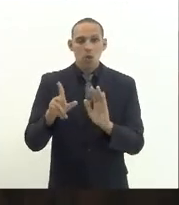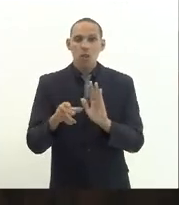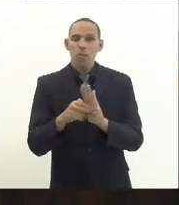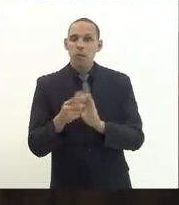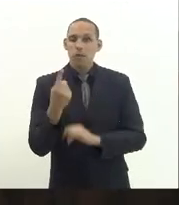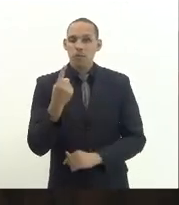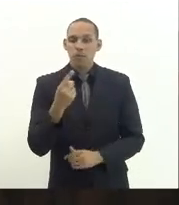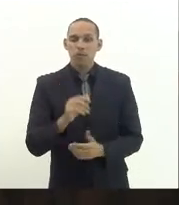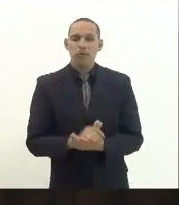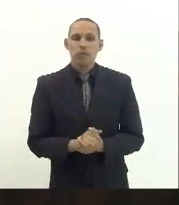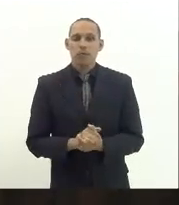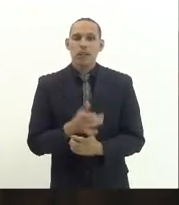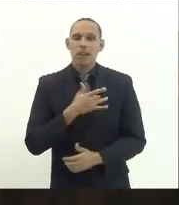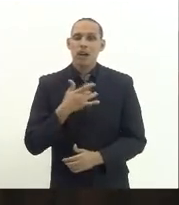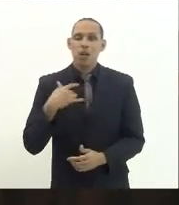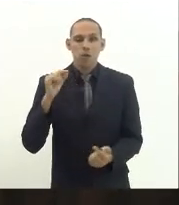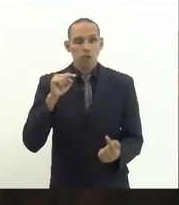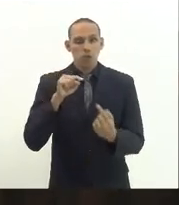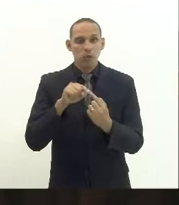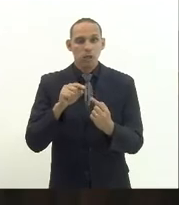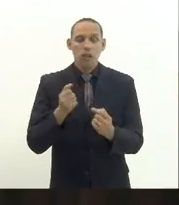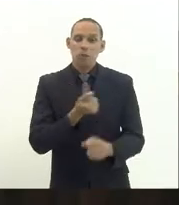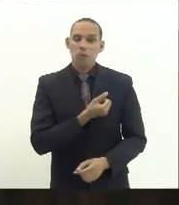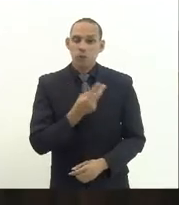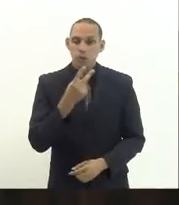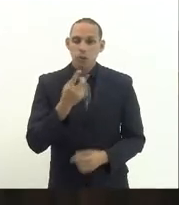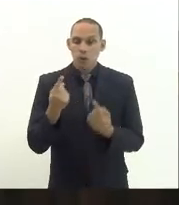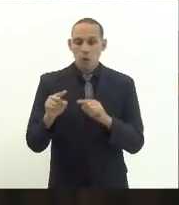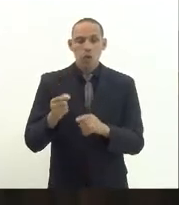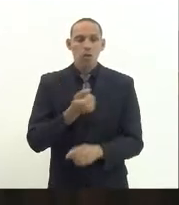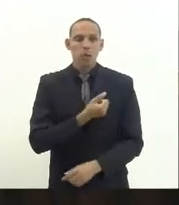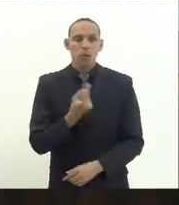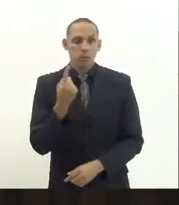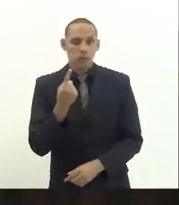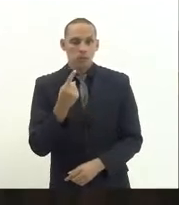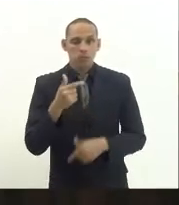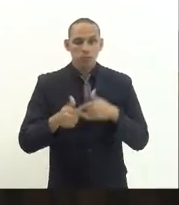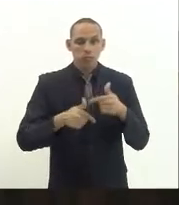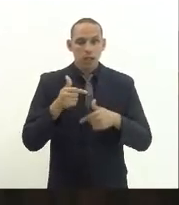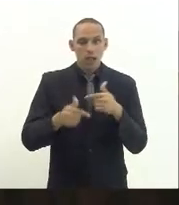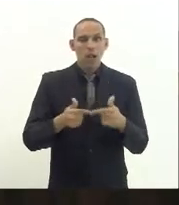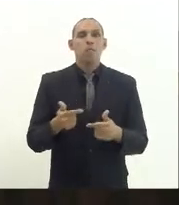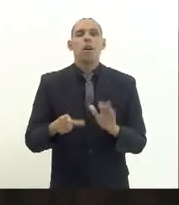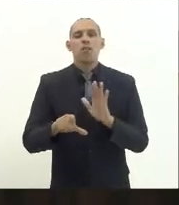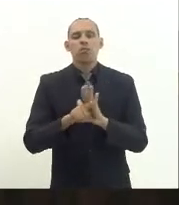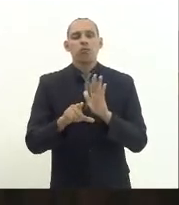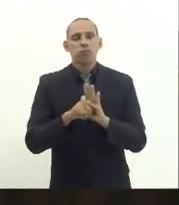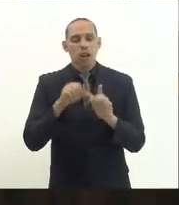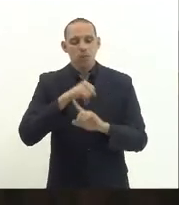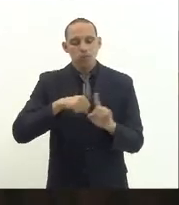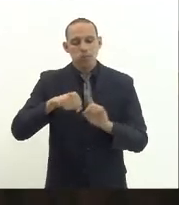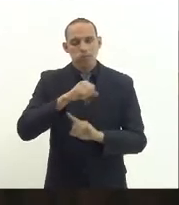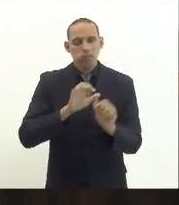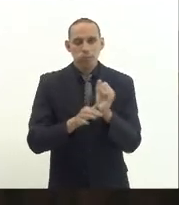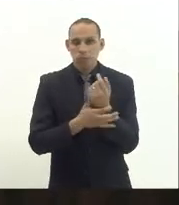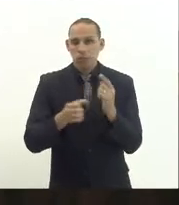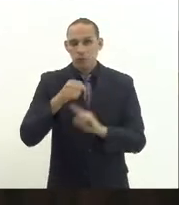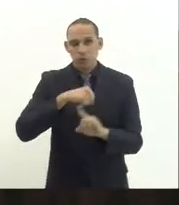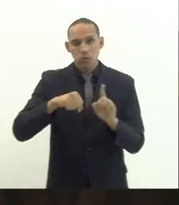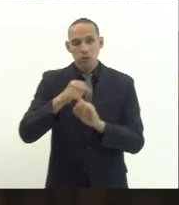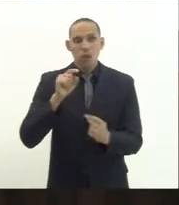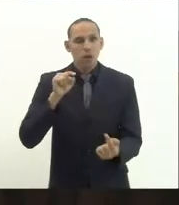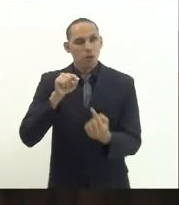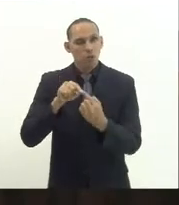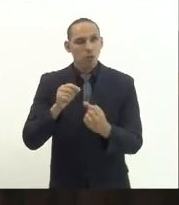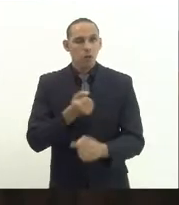número um de saúde favorável número dois encontrado número um de trabalho legislação social e Seguridade Social favorável